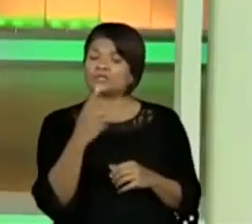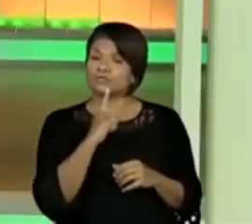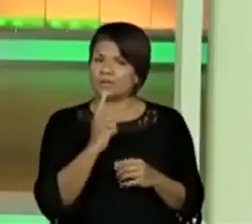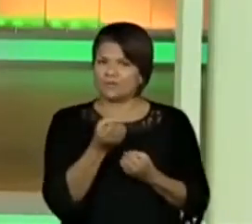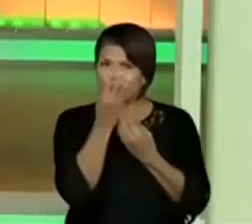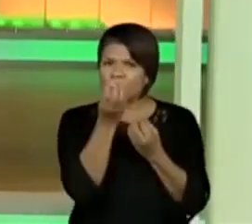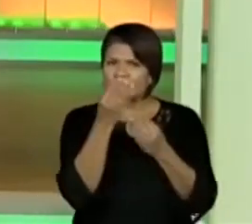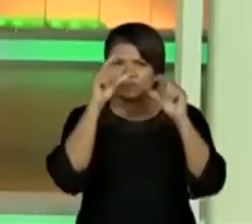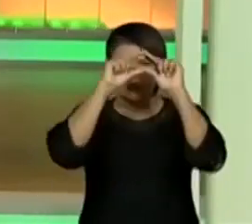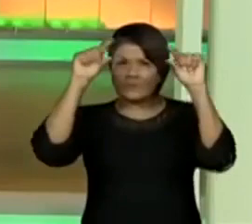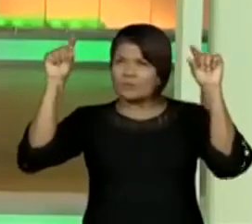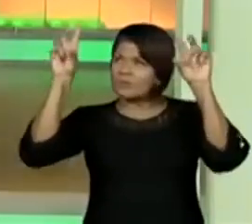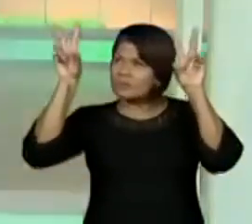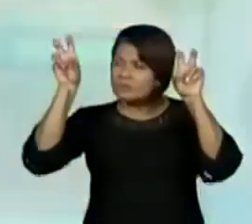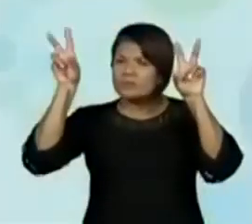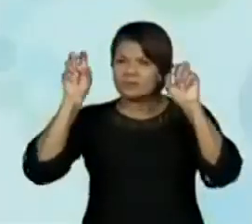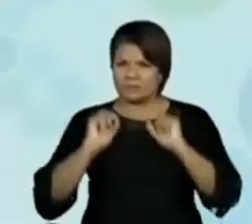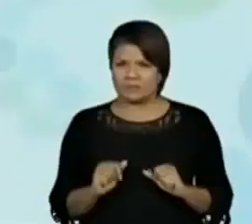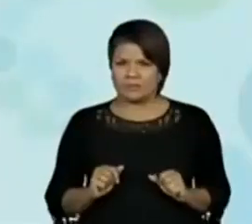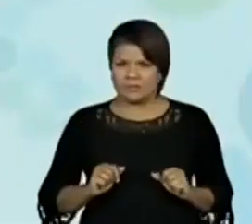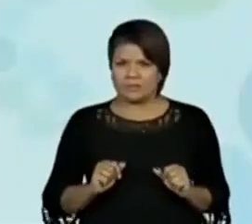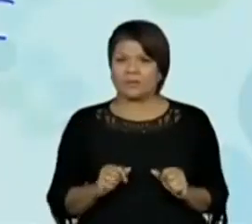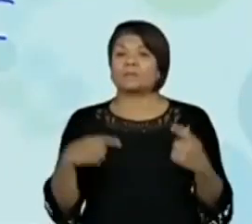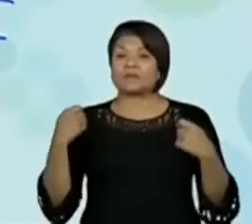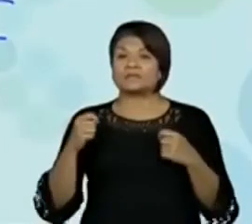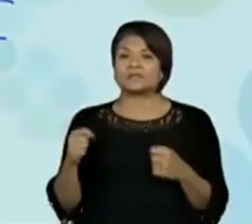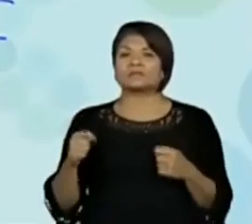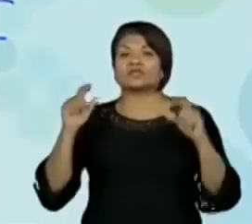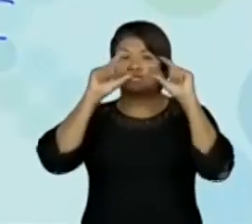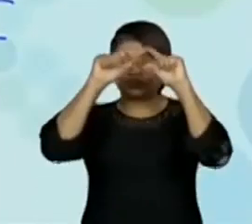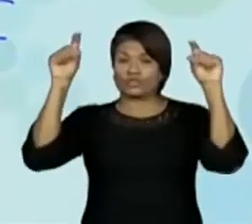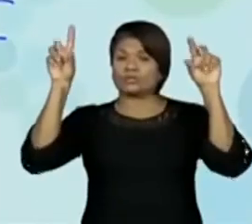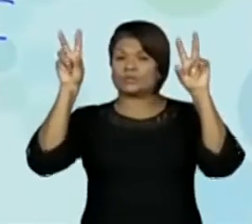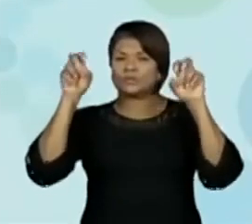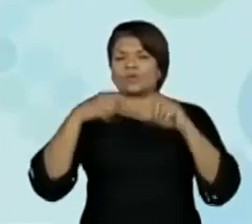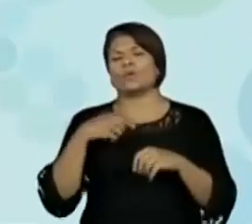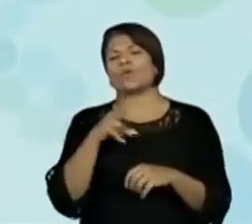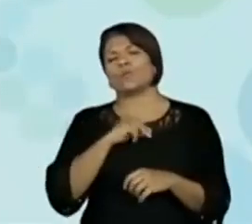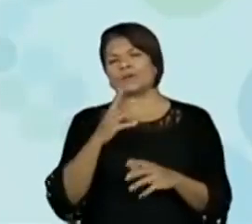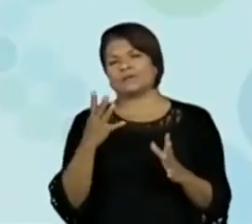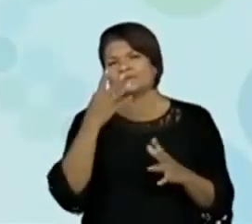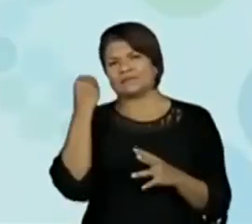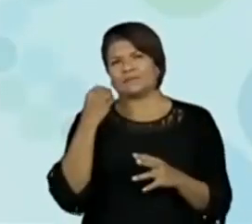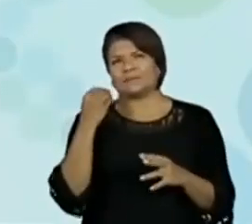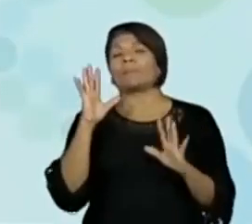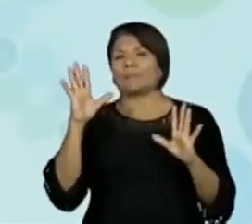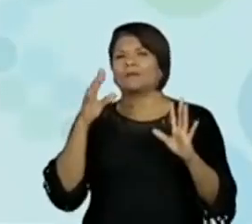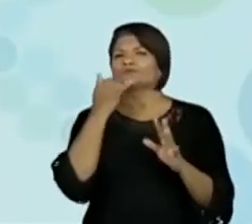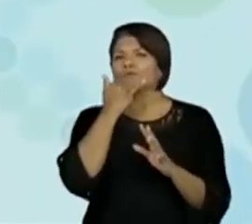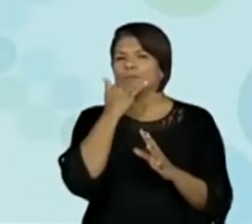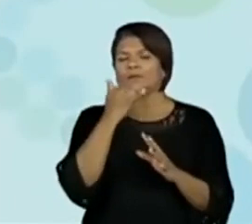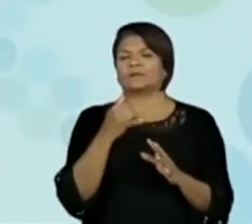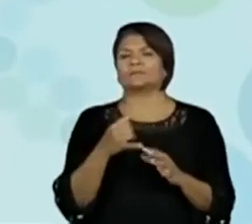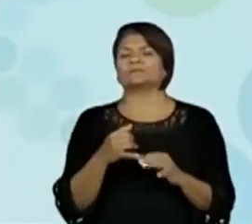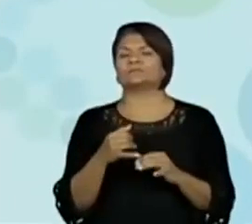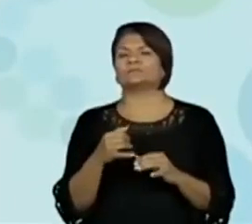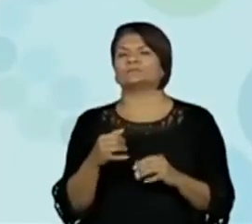essa estrutura de texto, a gente começa desde esse título, né? Opa, esqueci. Desculpa, deixa eu marcar